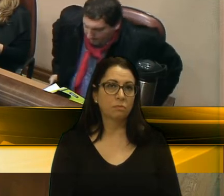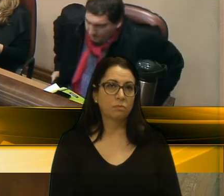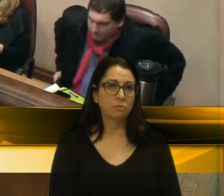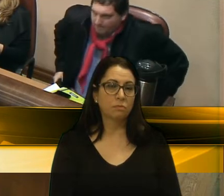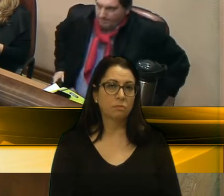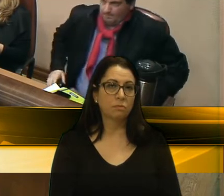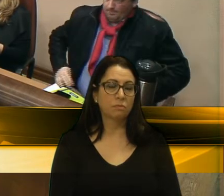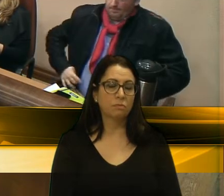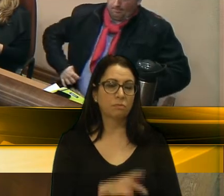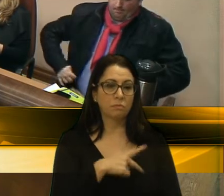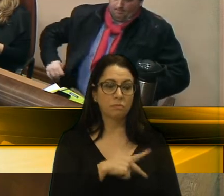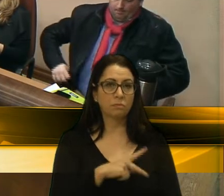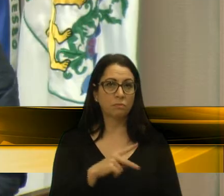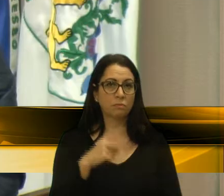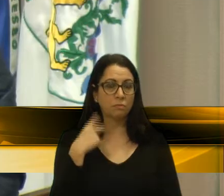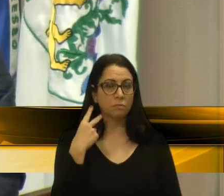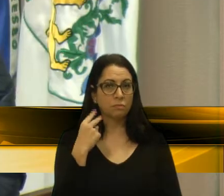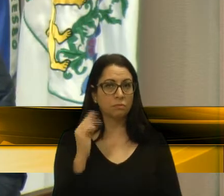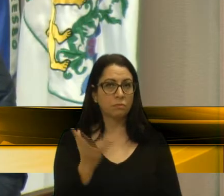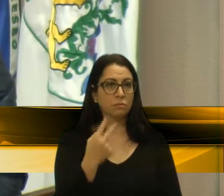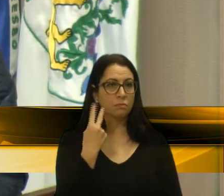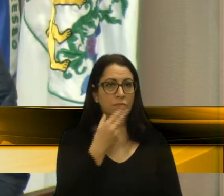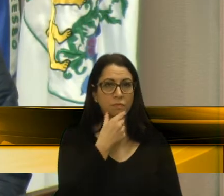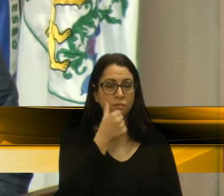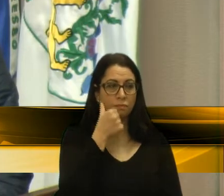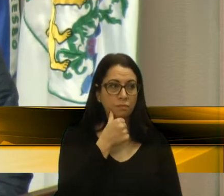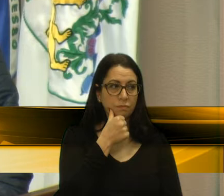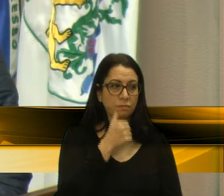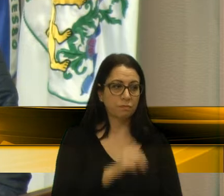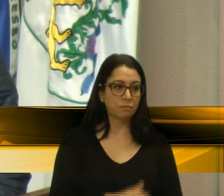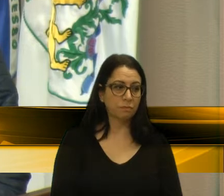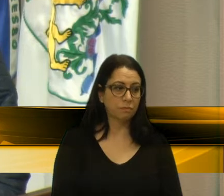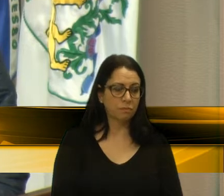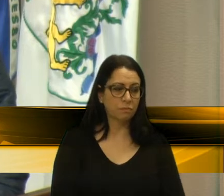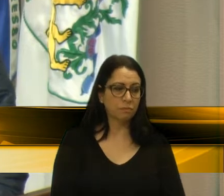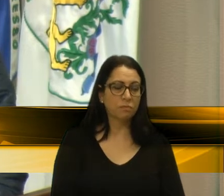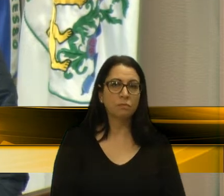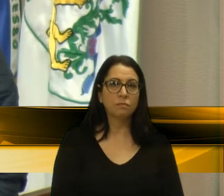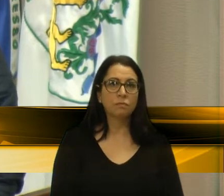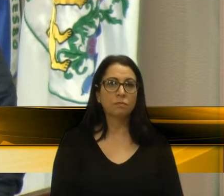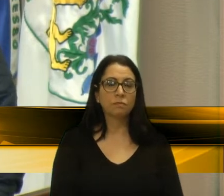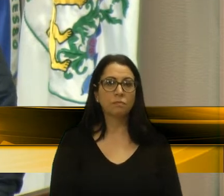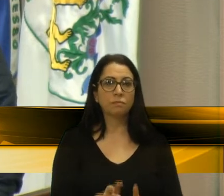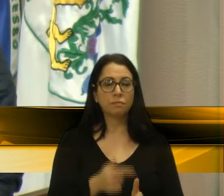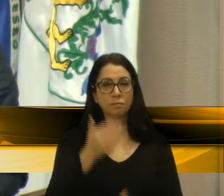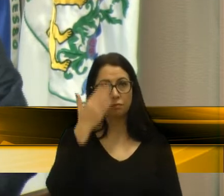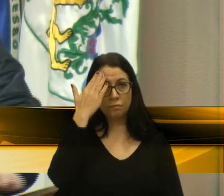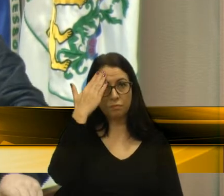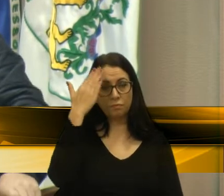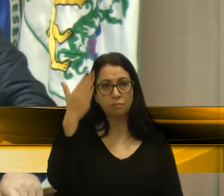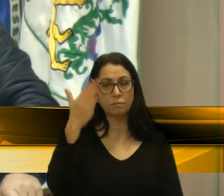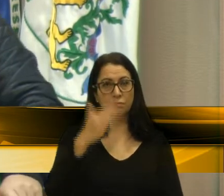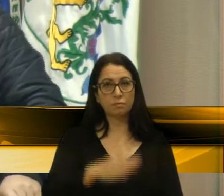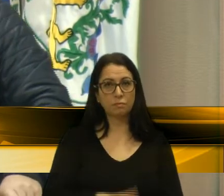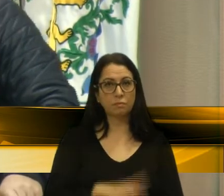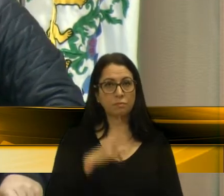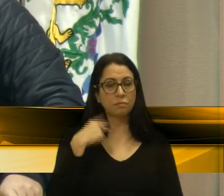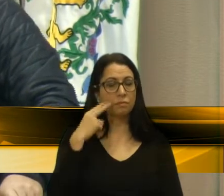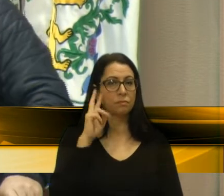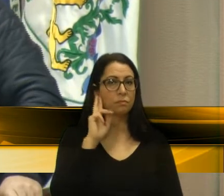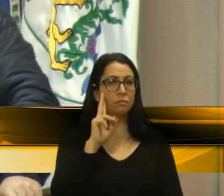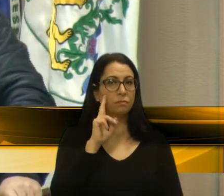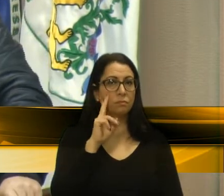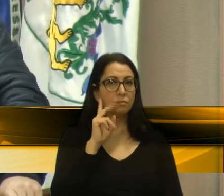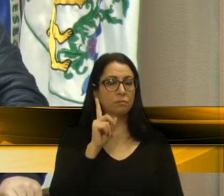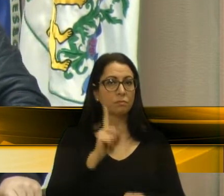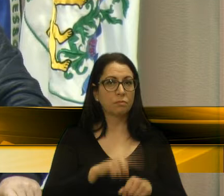Senhor presidente, senhoras vereadoras, senhores vereadores, primeiramente agradecer ao vereador Renato Oliveira pela cedência